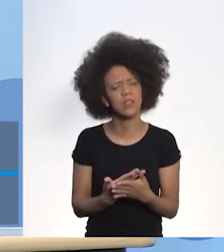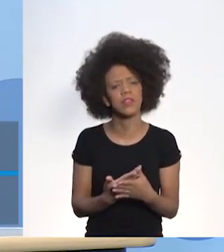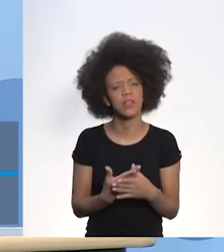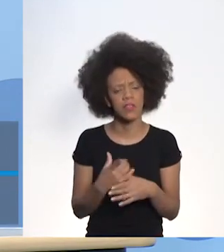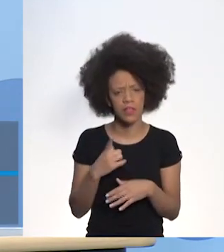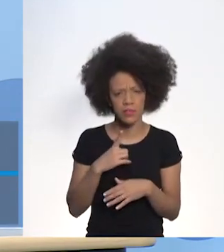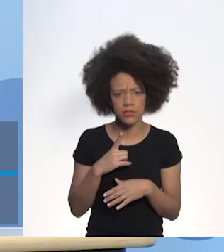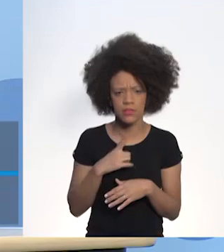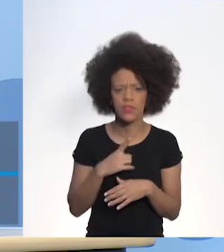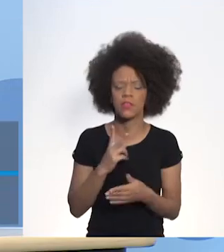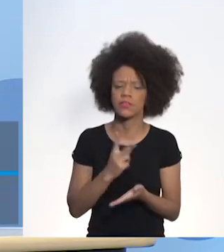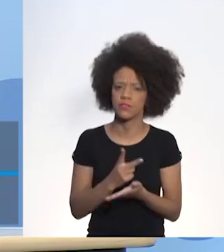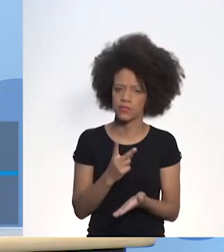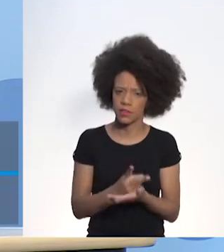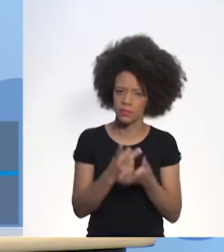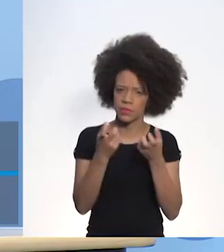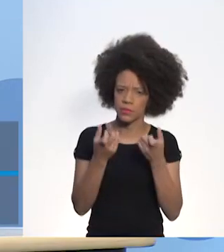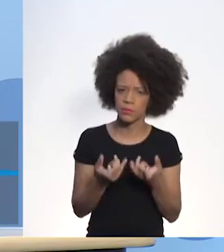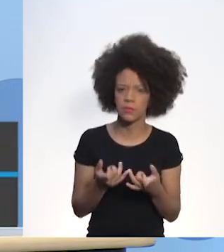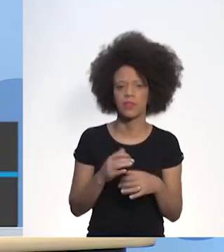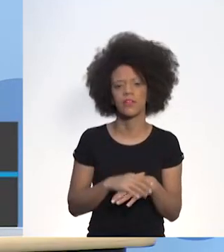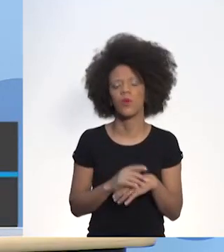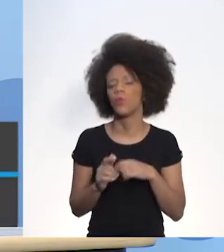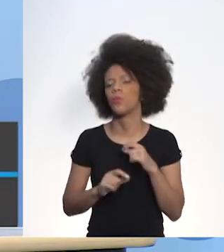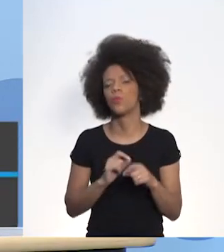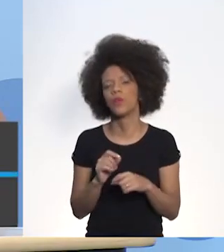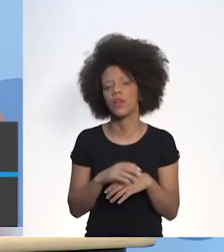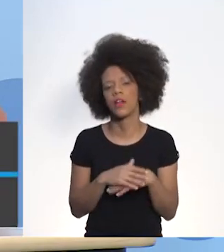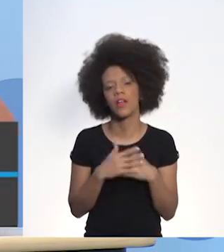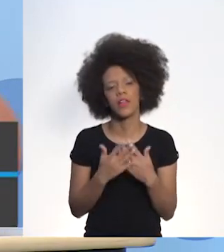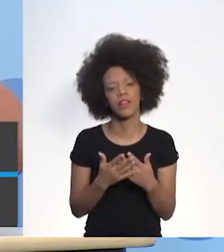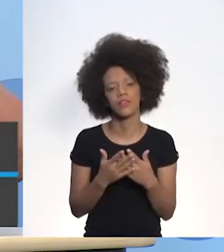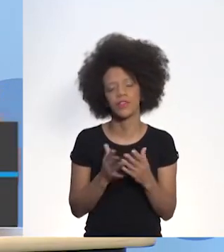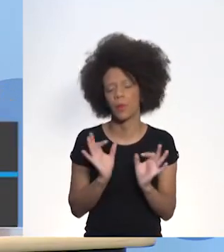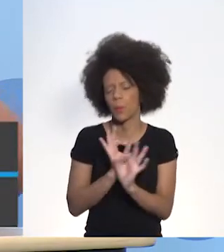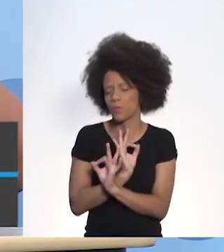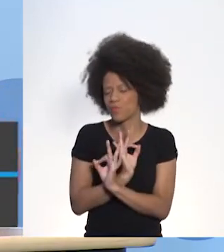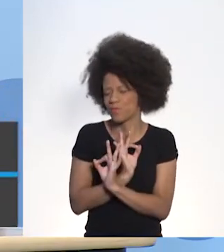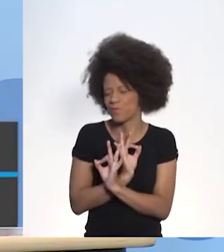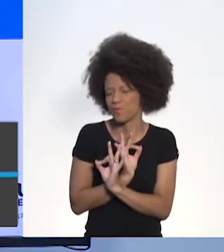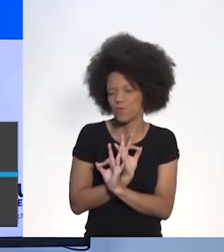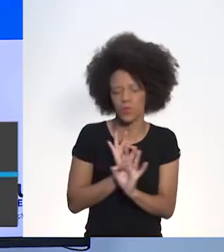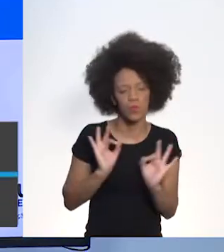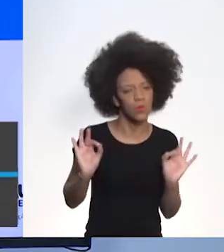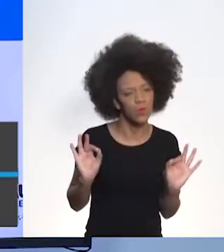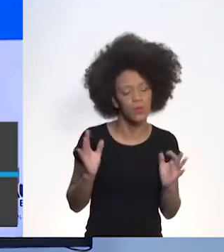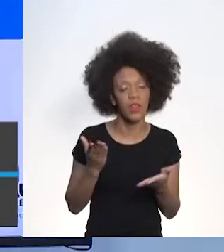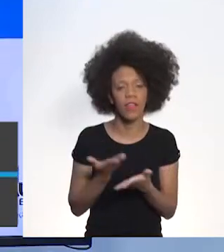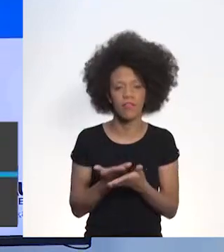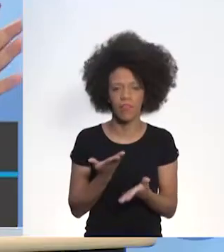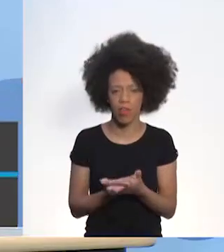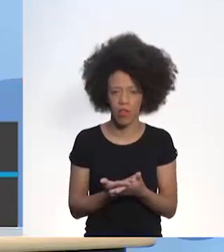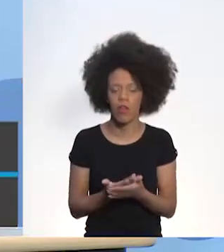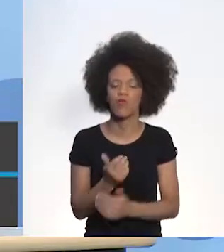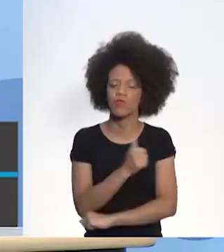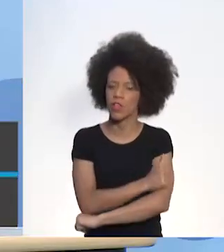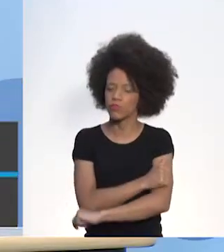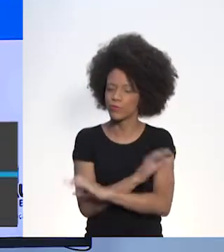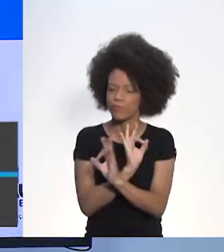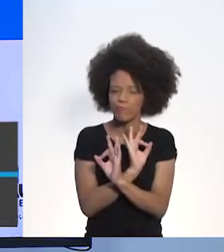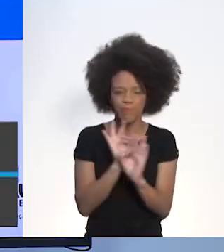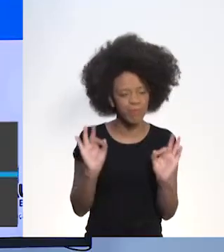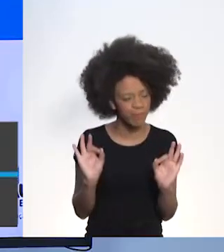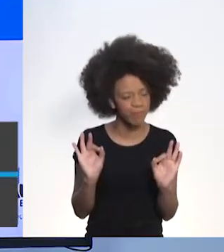uma vez, como eles sempre fazem, Tony, eles vão arrasar nessa aula. Com certeza. Isso é O pessoal do fato. 8º ano é